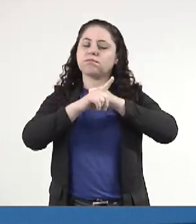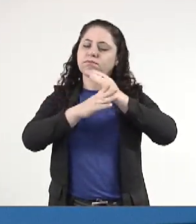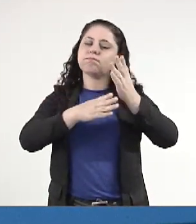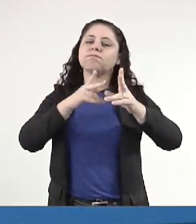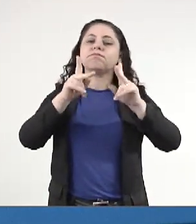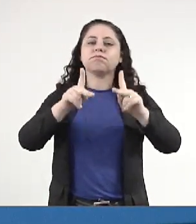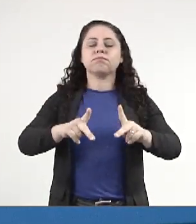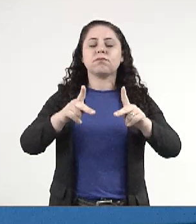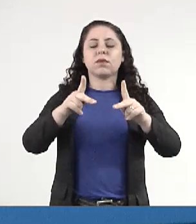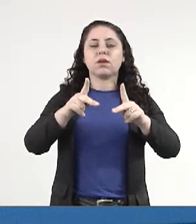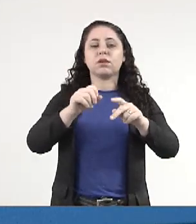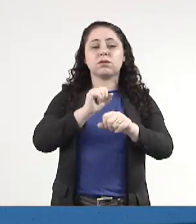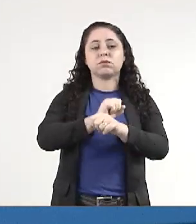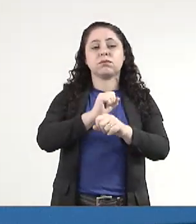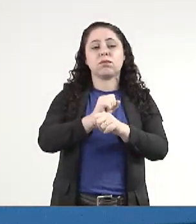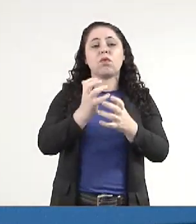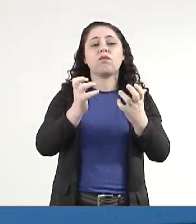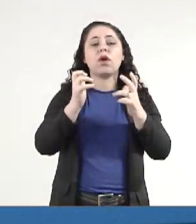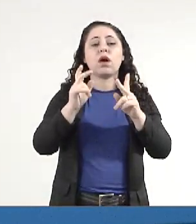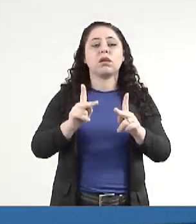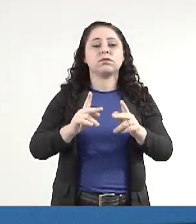povo do Mato Grosso do Sul.